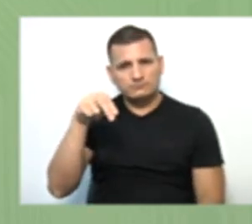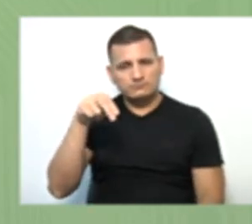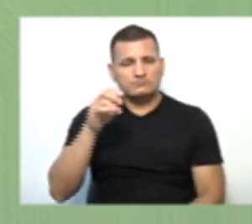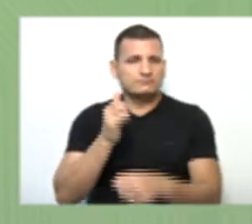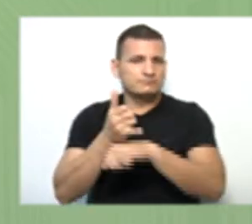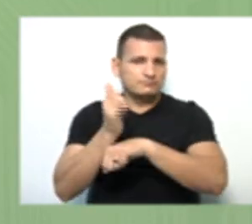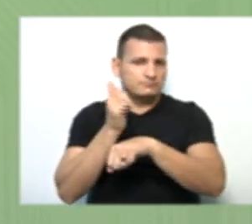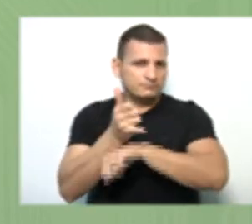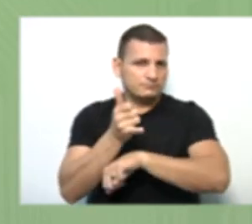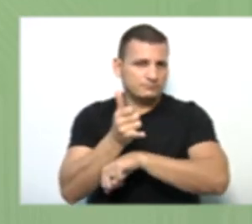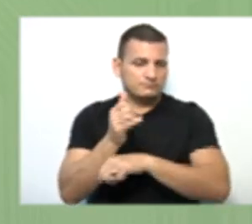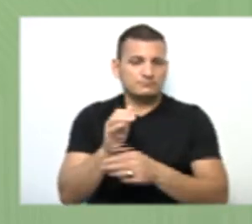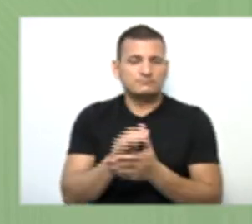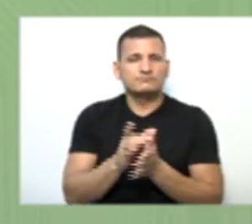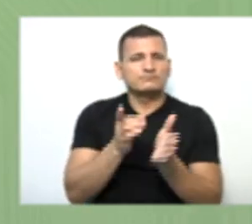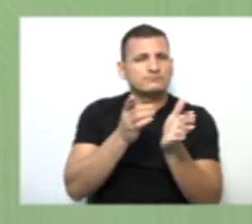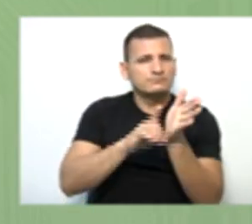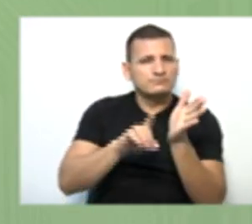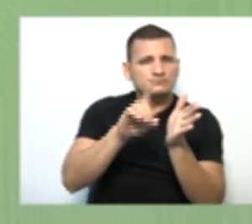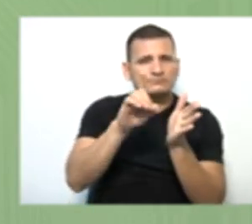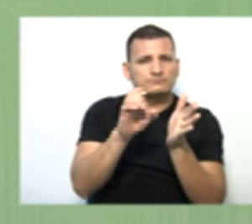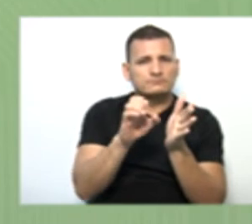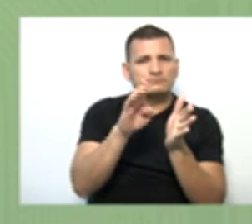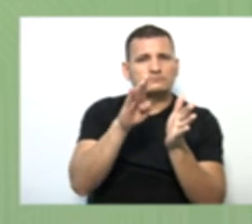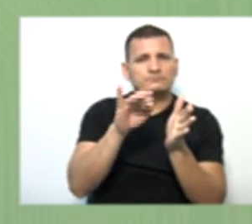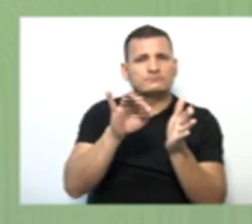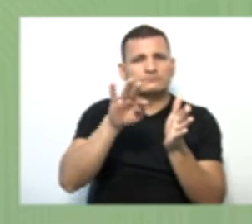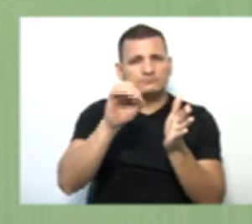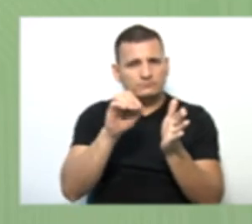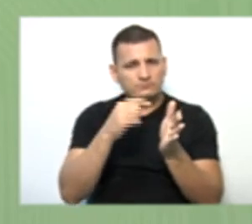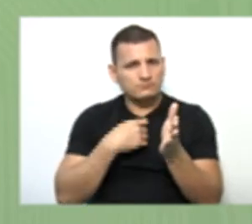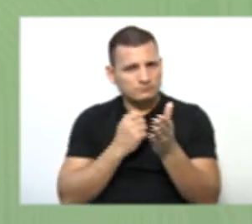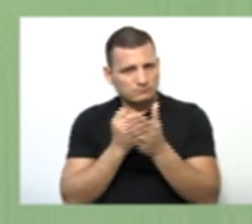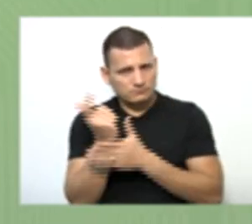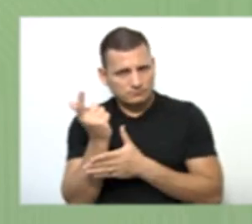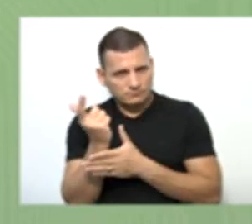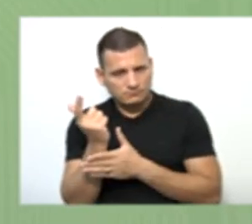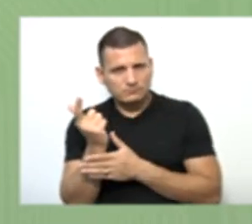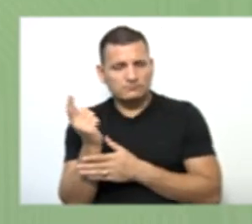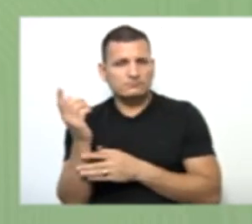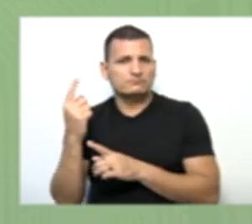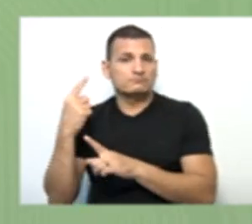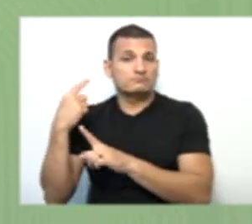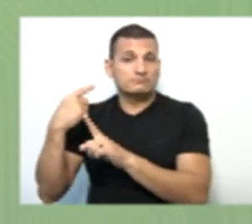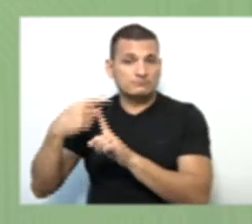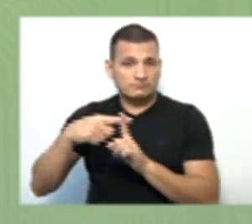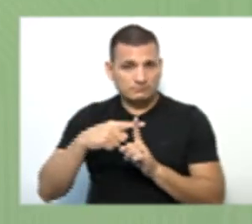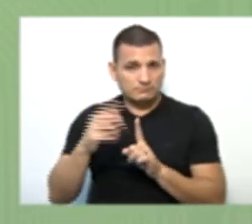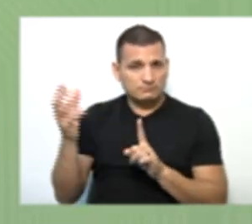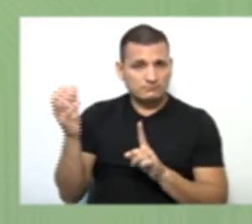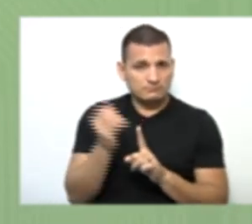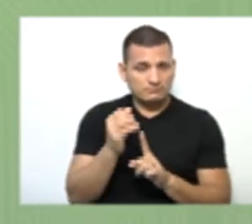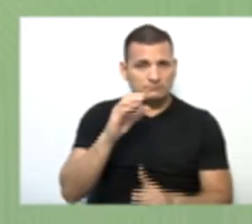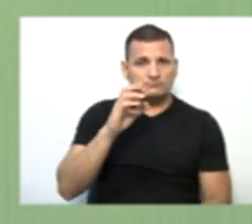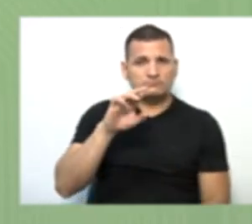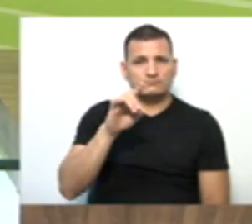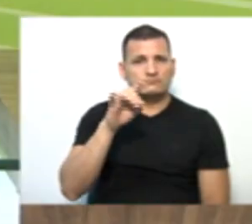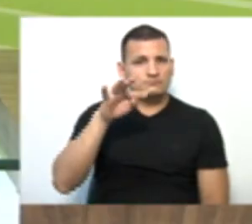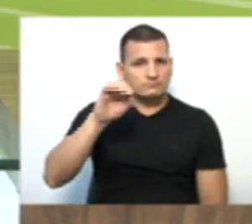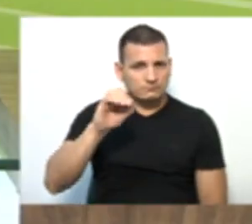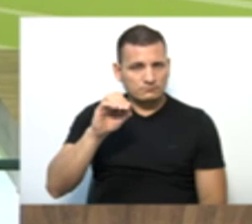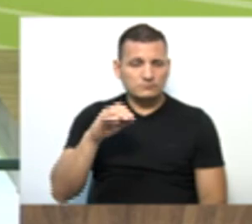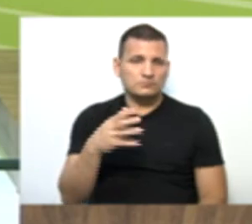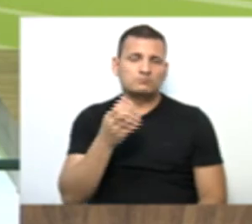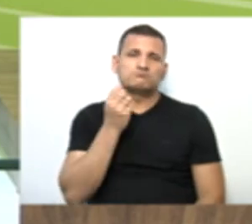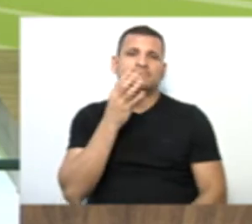Cerejeiras. Débito é o que eu vou pagar e crédito é o que eu vou receber? Bom, Cerejeira, pessoal, primeiro,